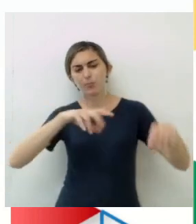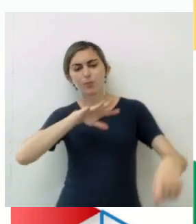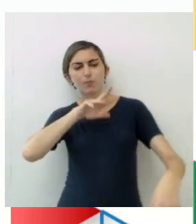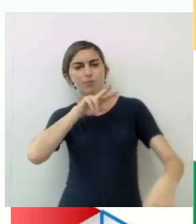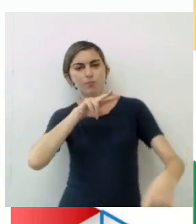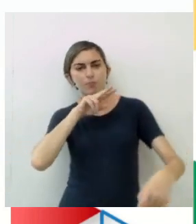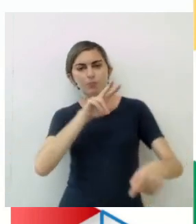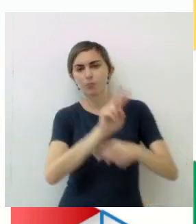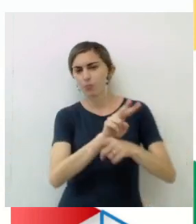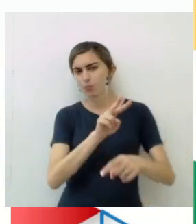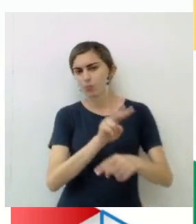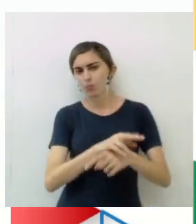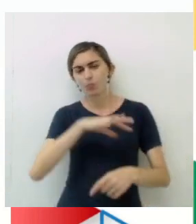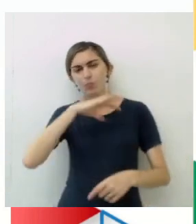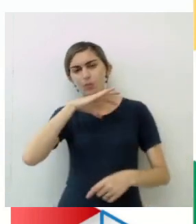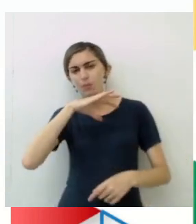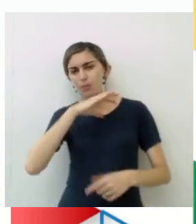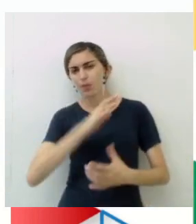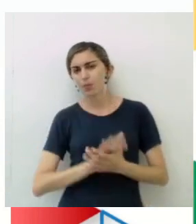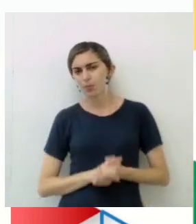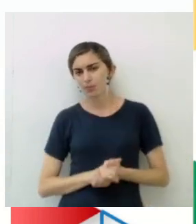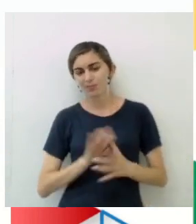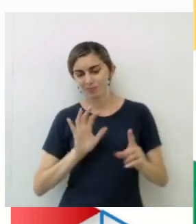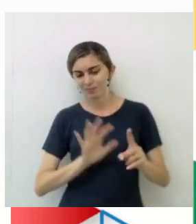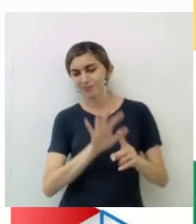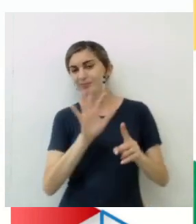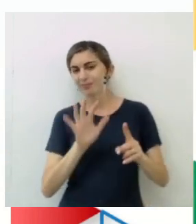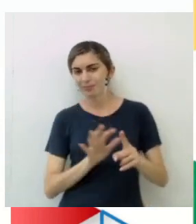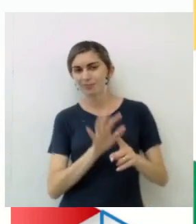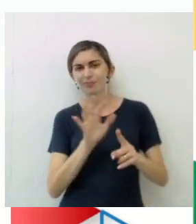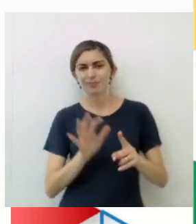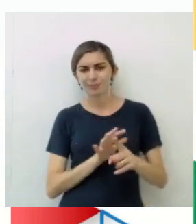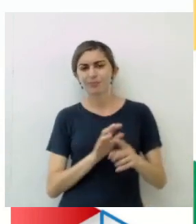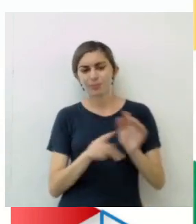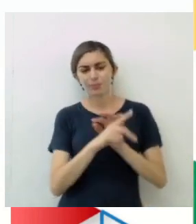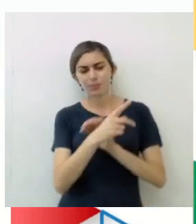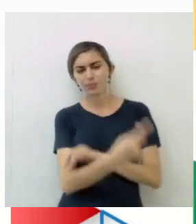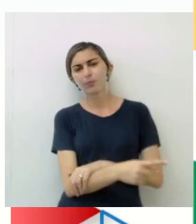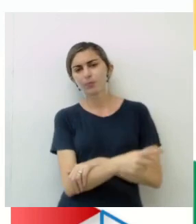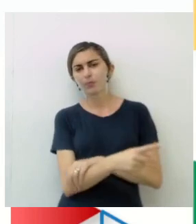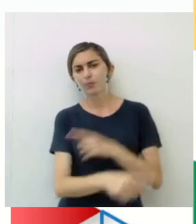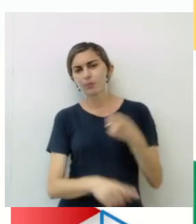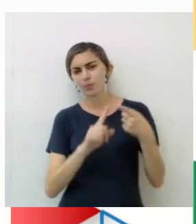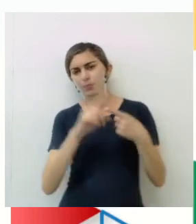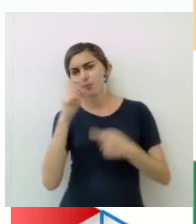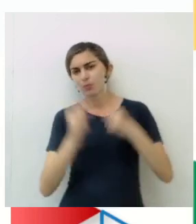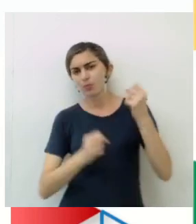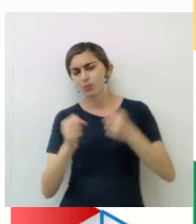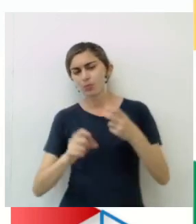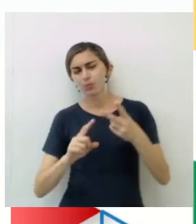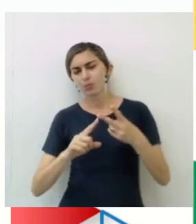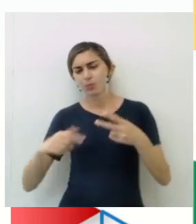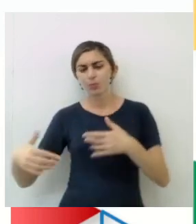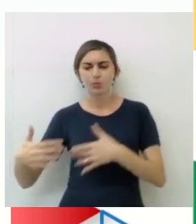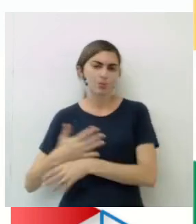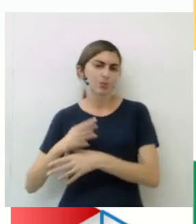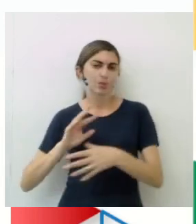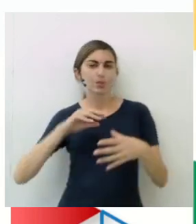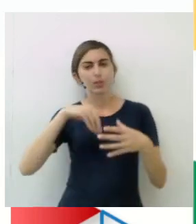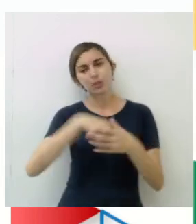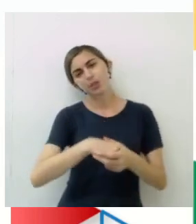pecuária. Olha, a gente está vendo aí a influência tanto da parte industrial quanto da urbanização